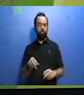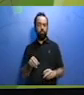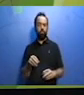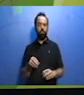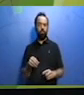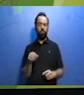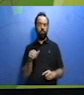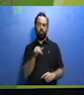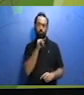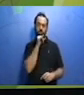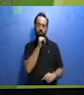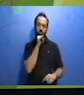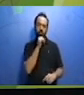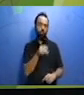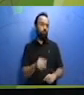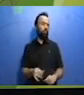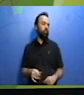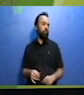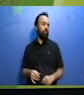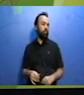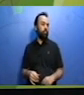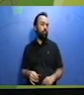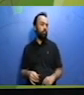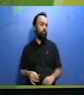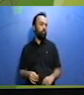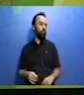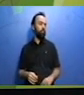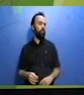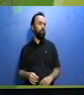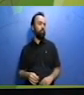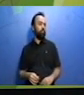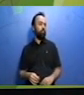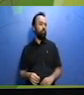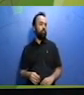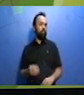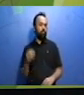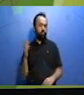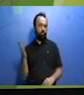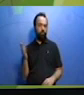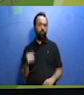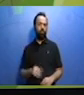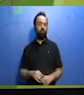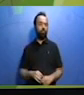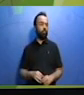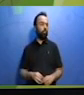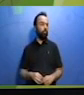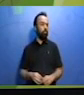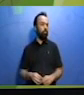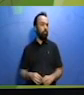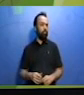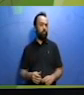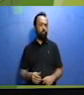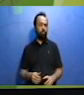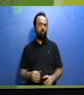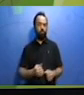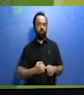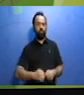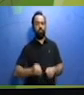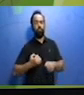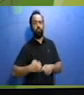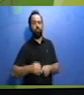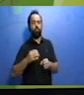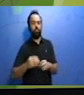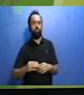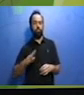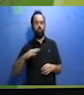derramado na água, quando o óleo é derramado na água. Que seriam algumas delas. Promover a limpeza costeira